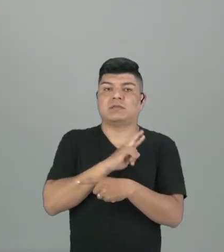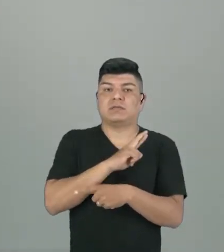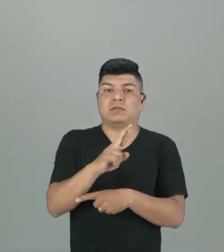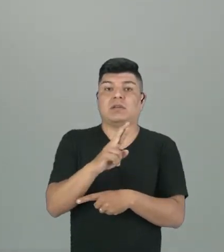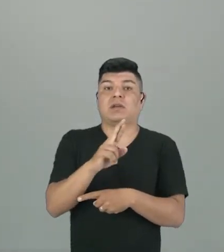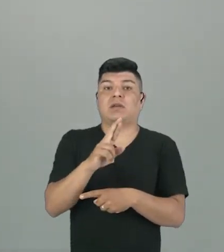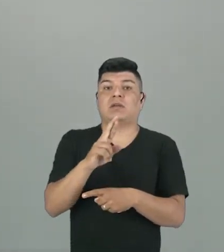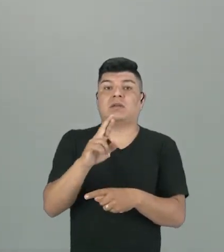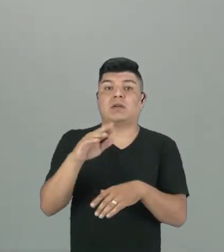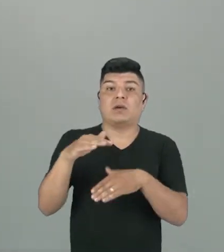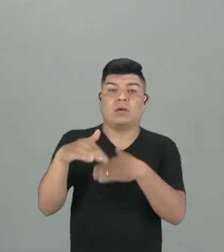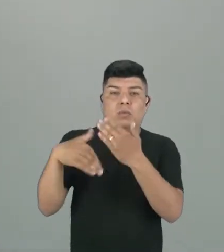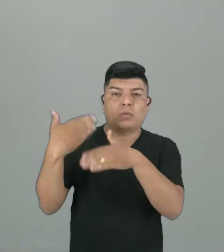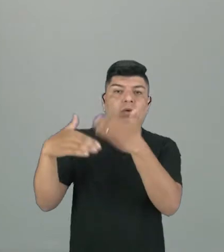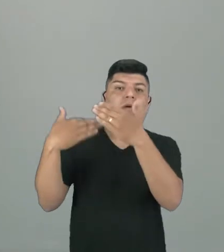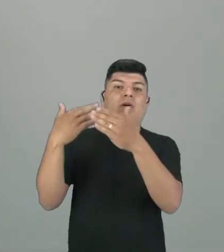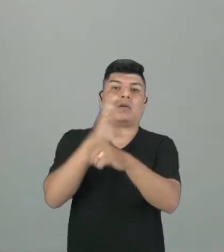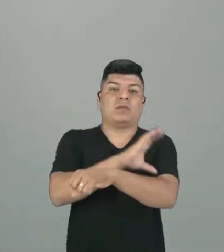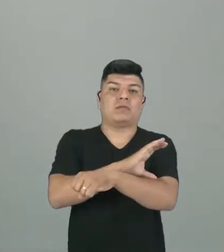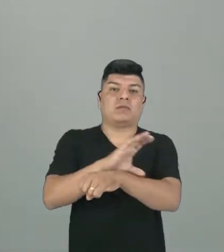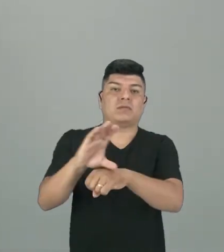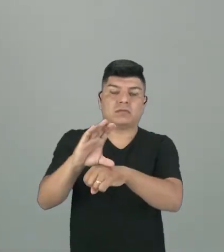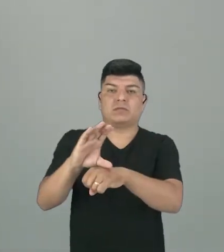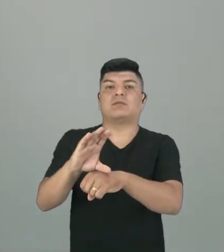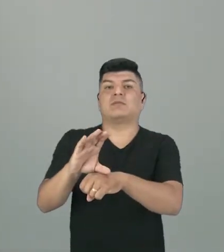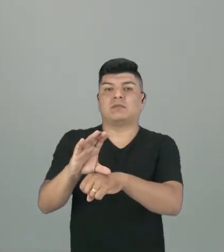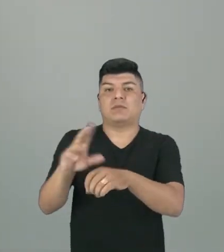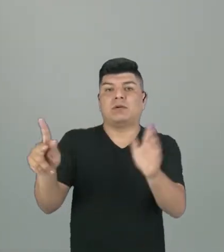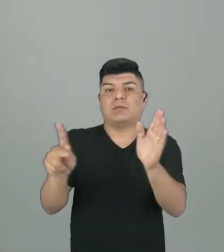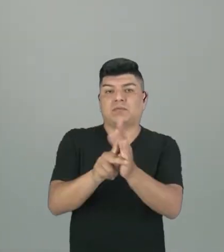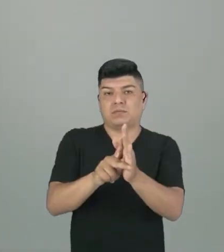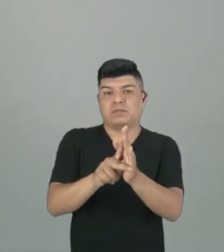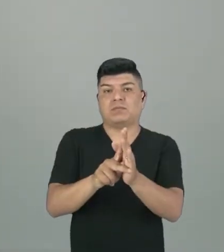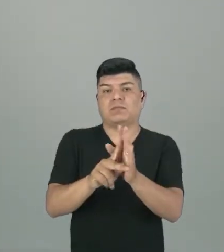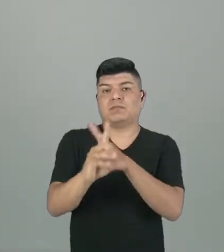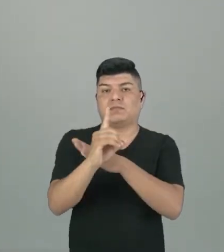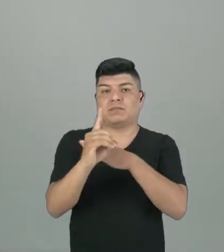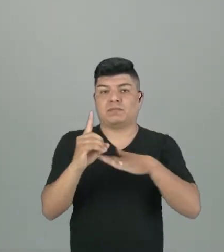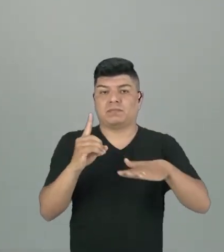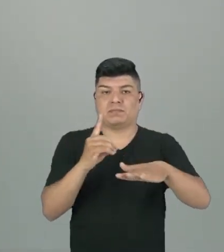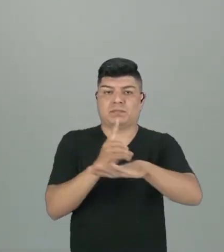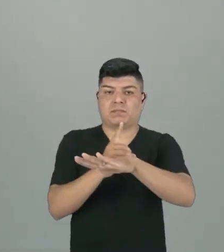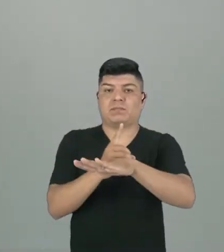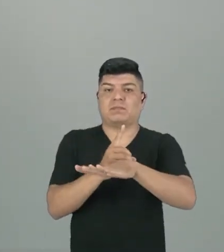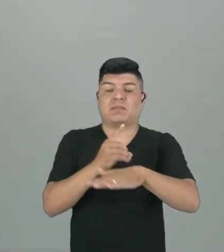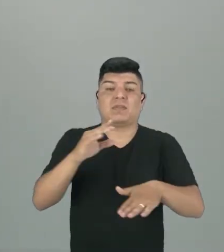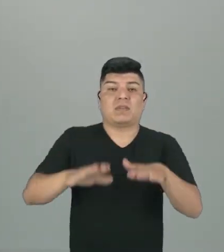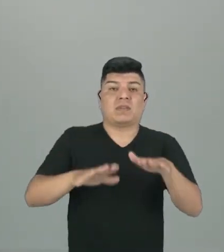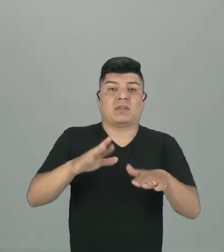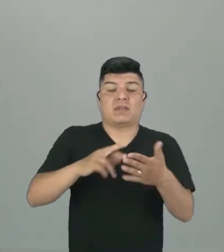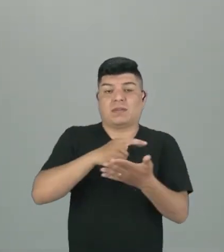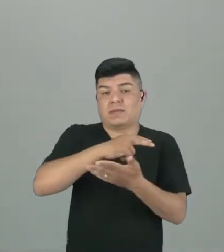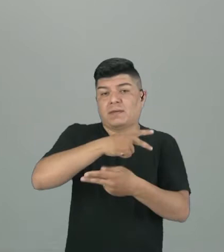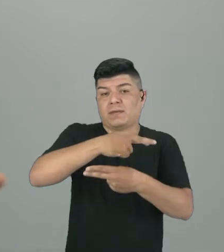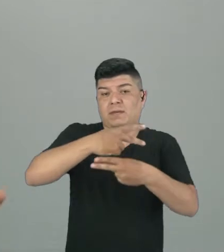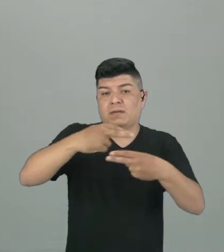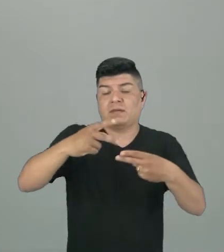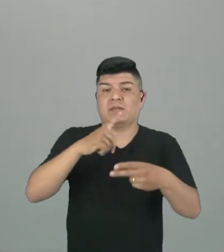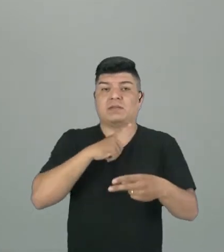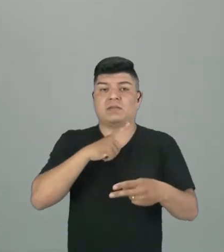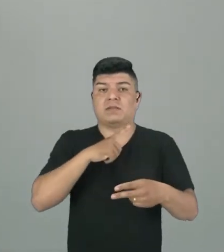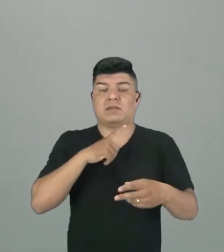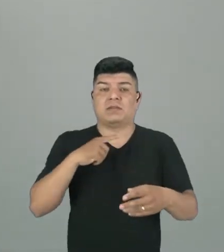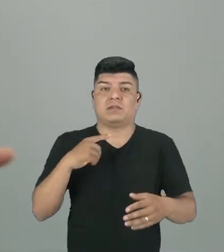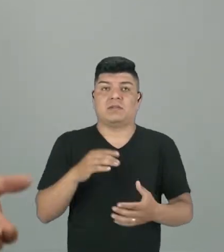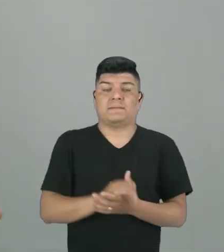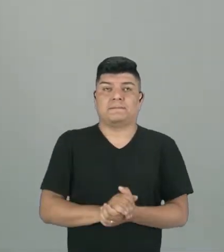para uma evolução cultural delas na sociedade. Há muitas coisas que a gente, embora